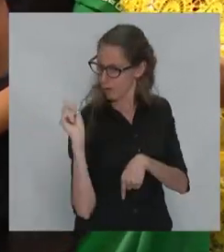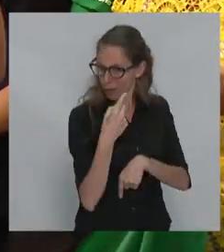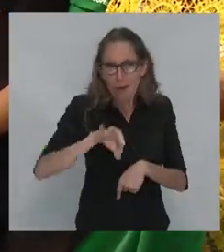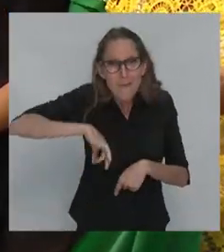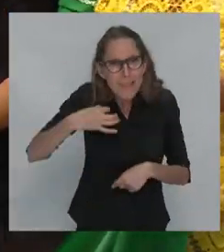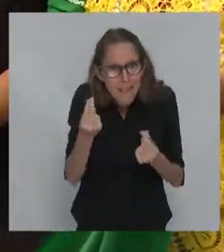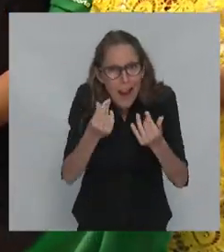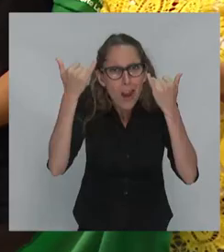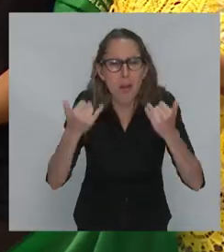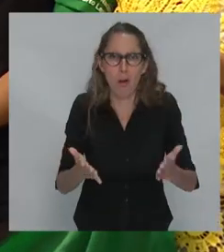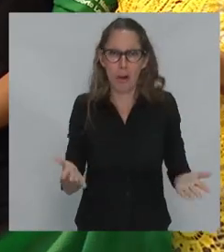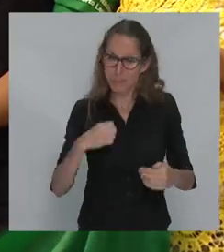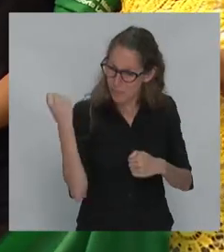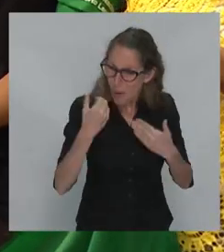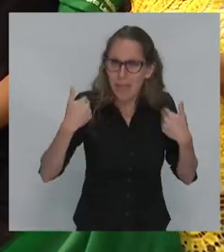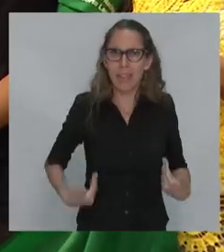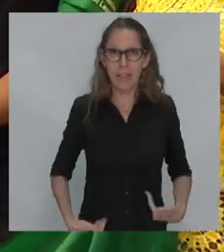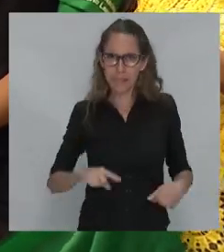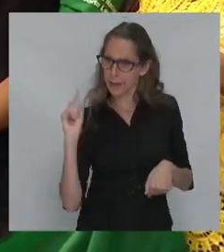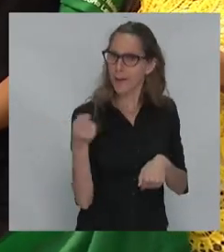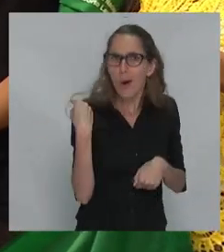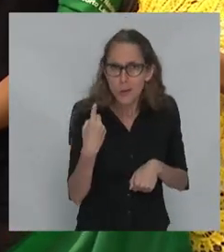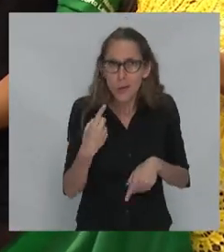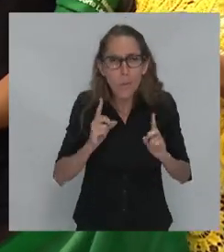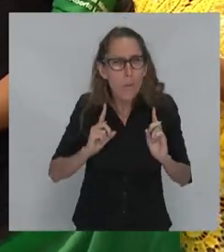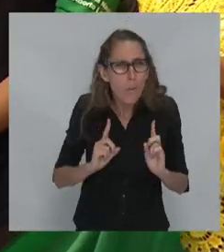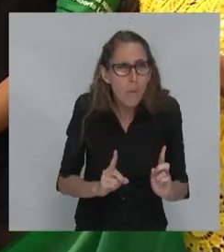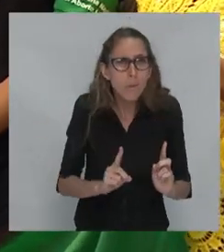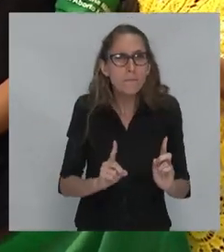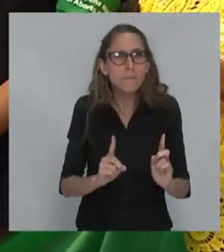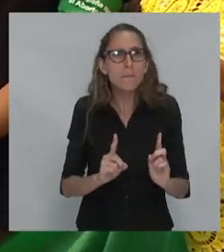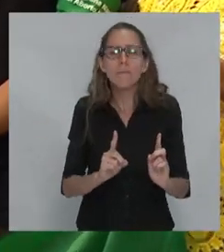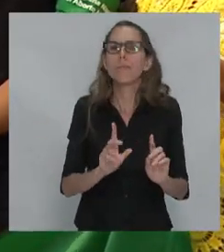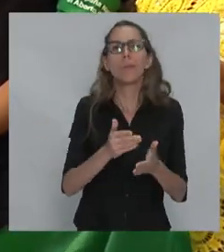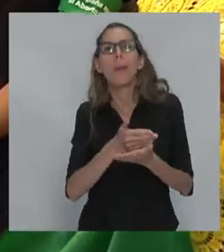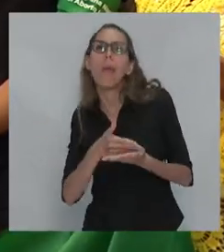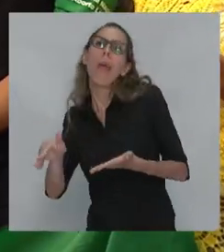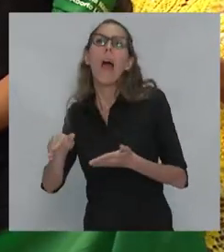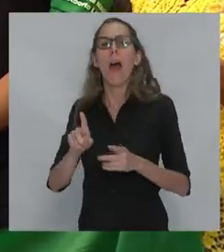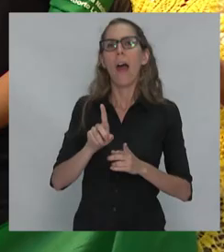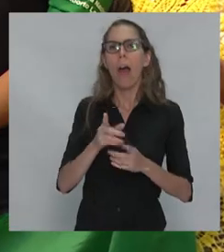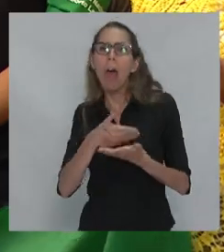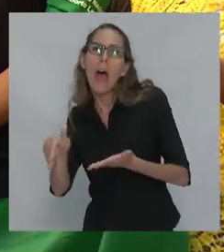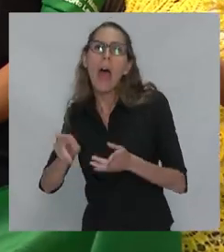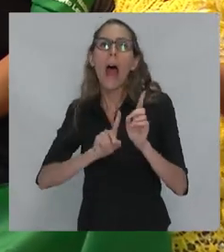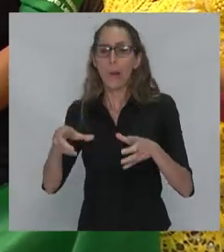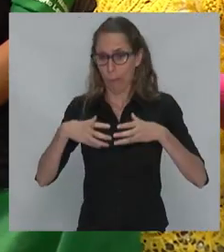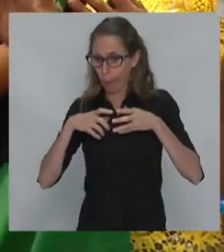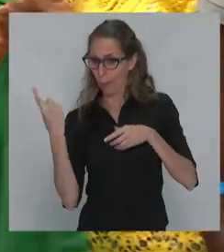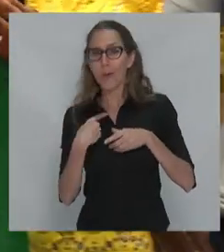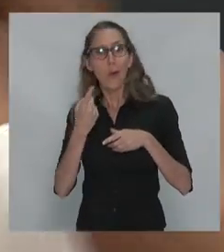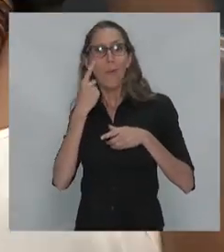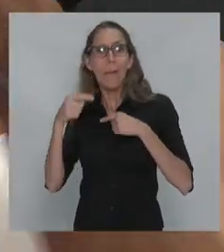Nós não podemos continuar sendo a exceção que confirma a regra. Muito